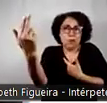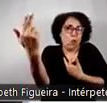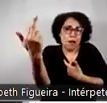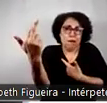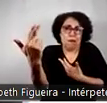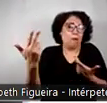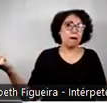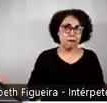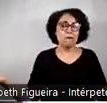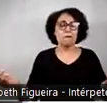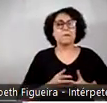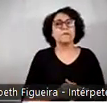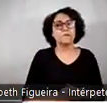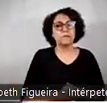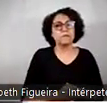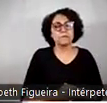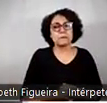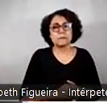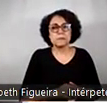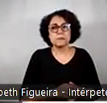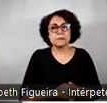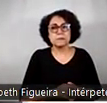que moram aqui no Brasil.